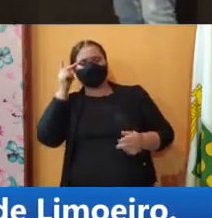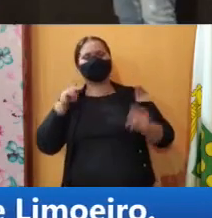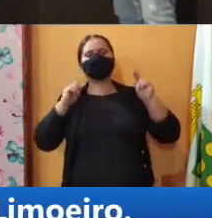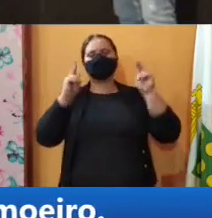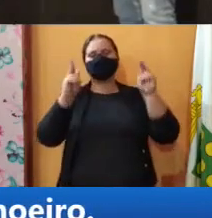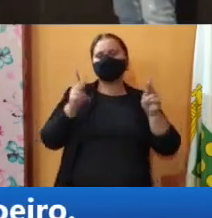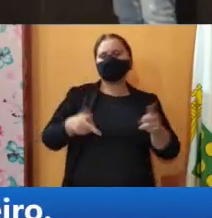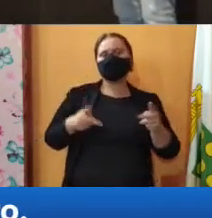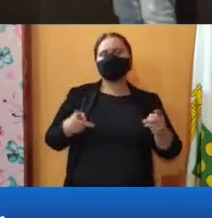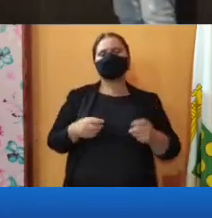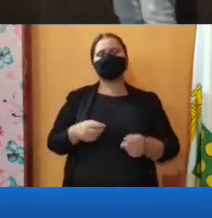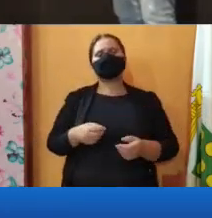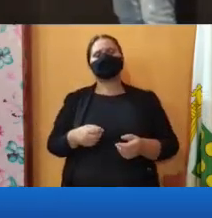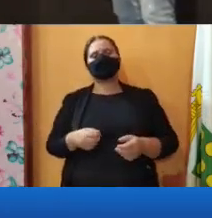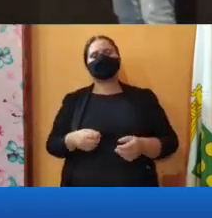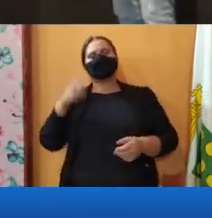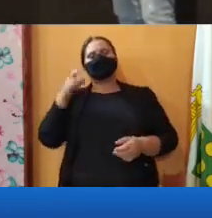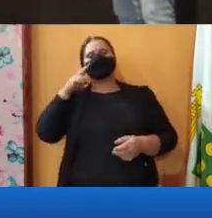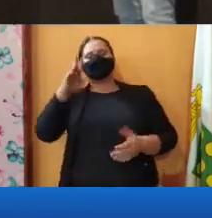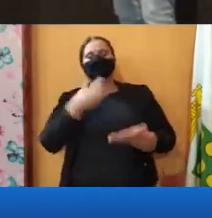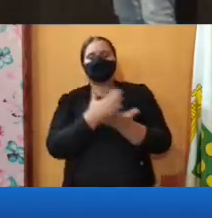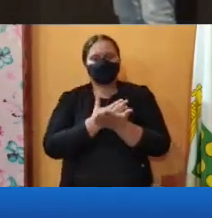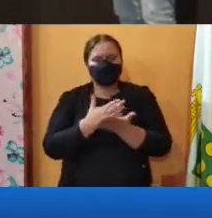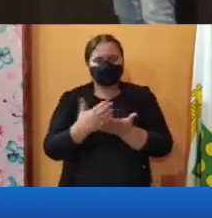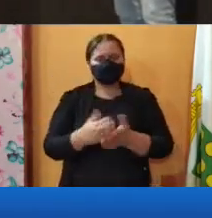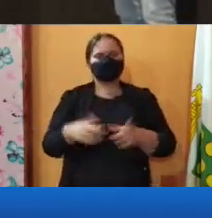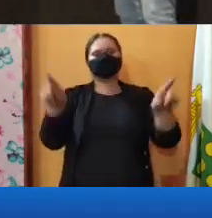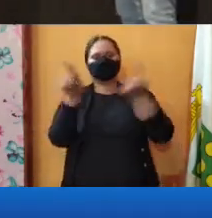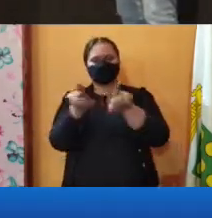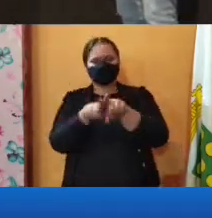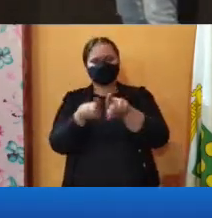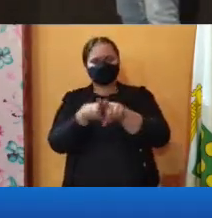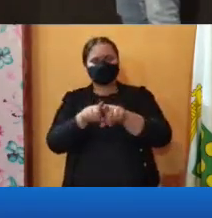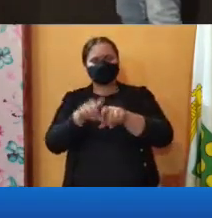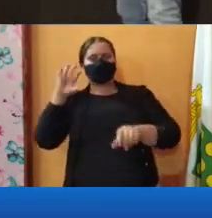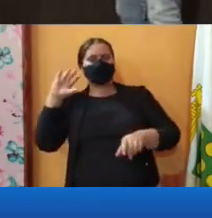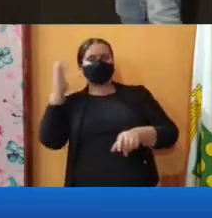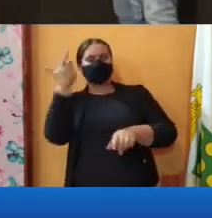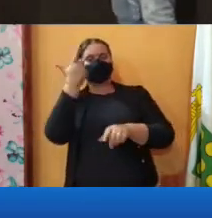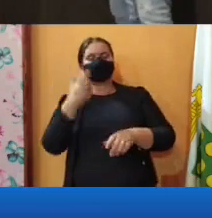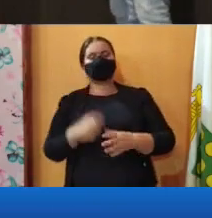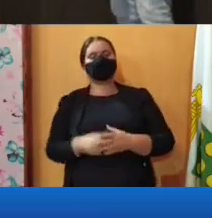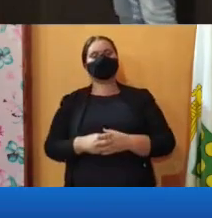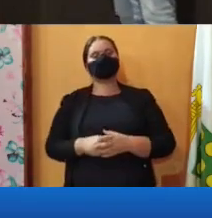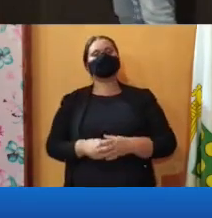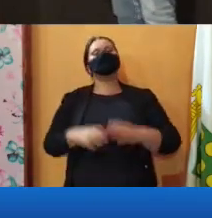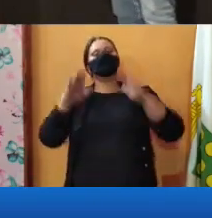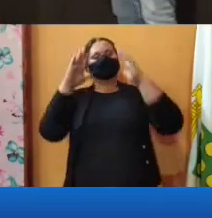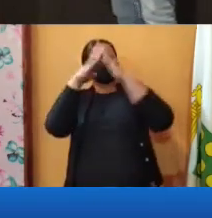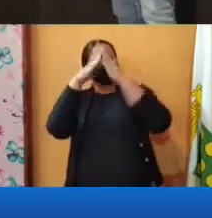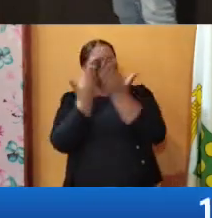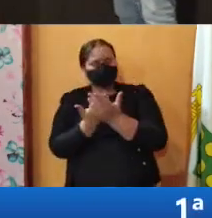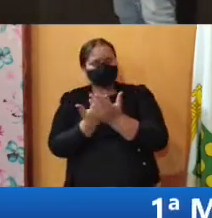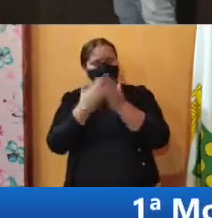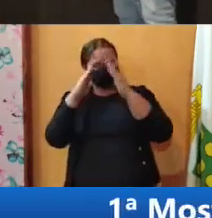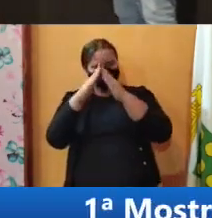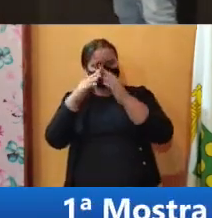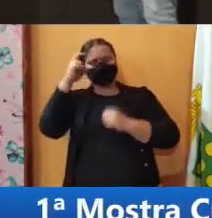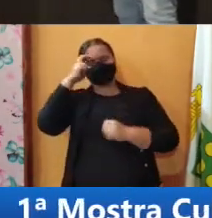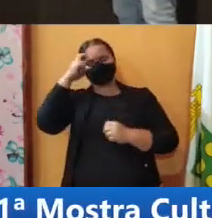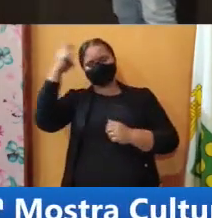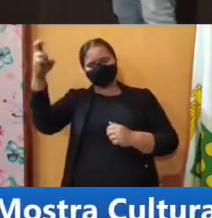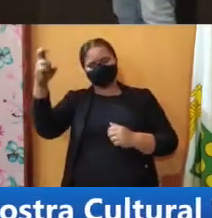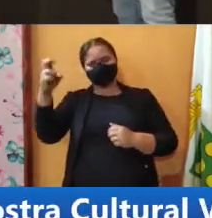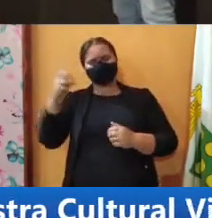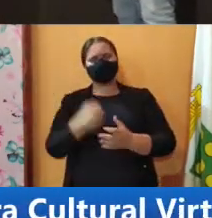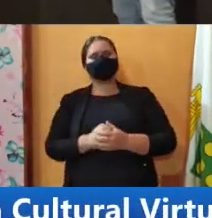acontecendo aqui passar a acontecer lá também, ser um espaço cultural entregue a quem